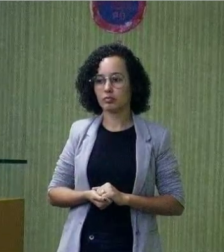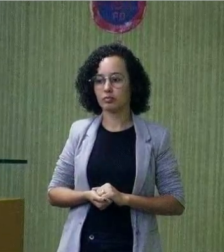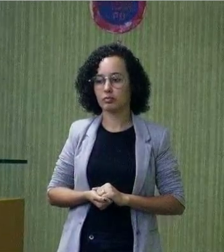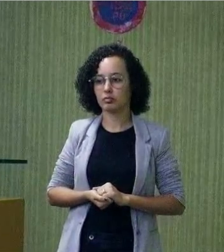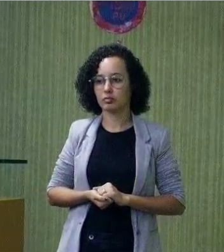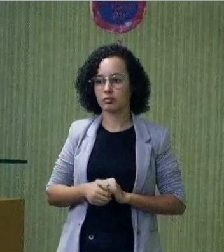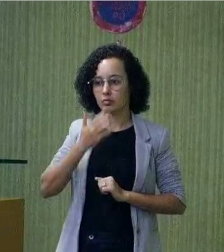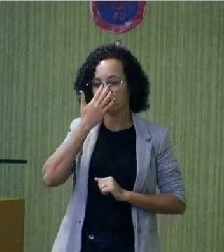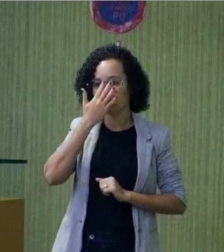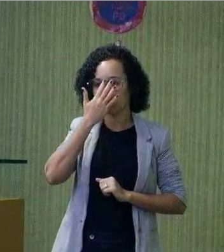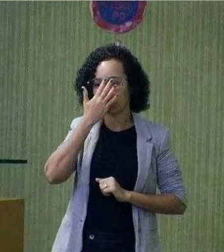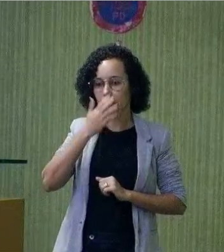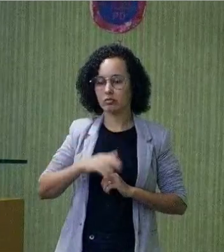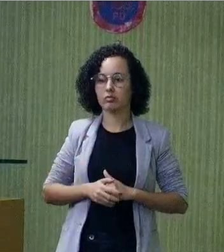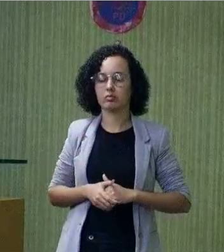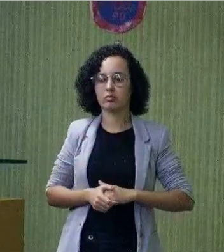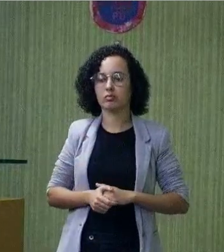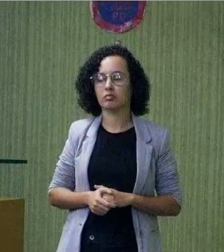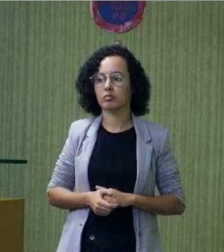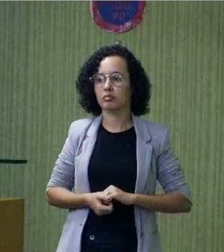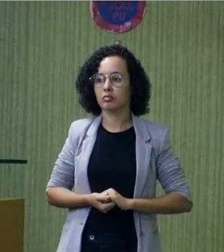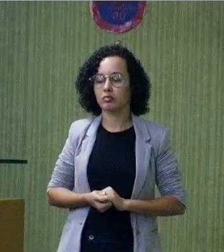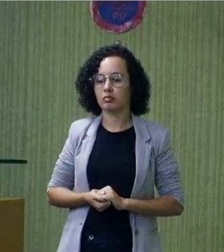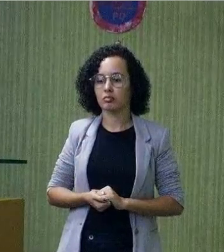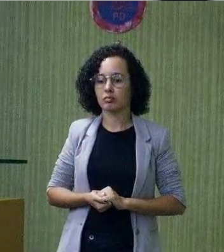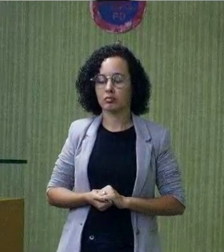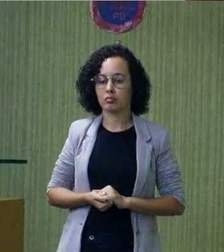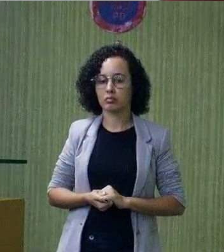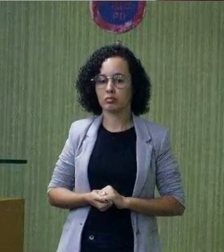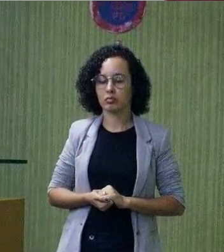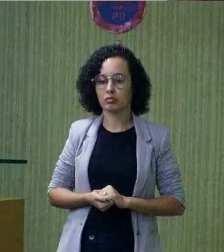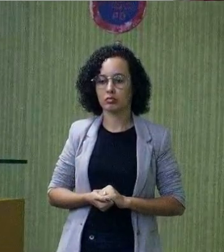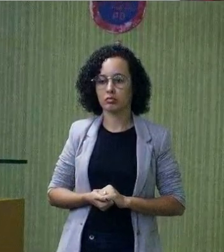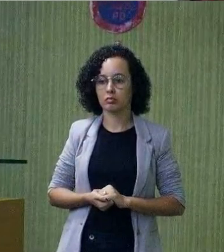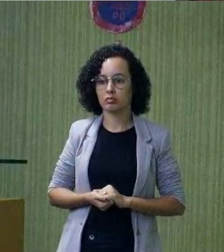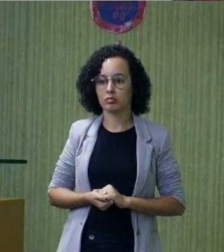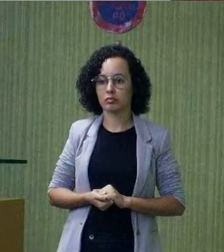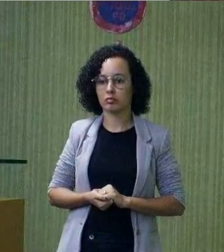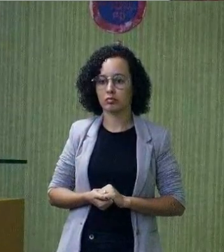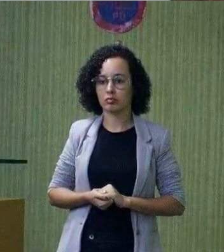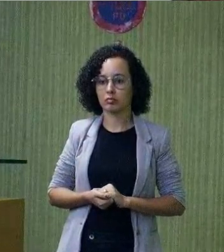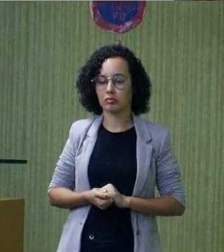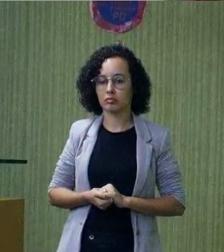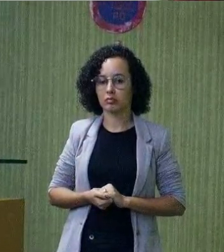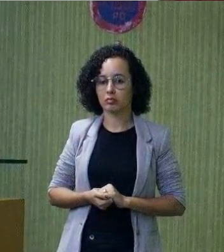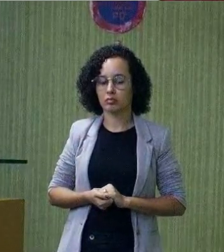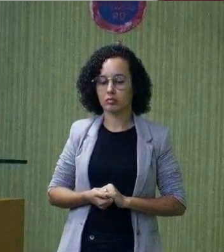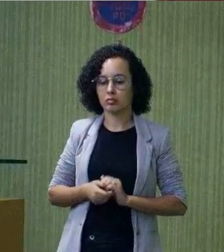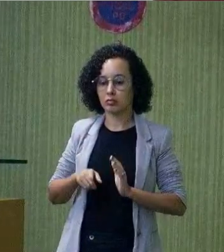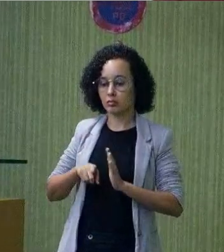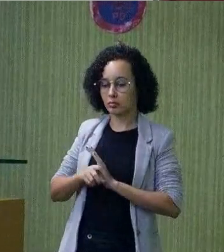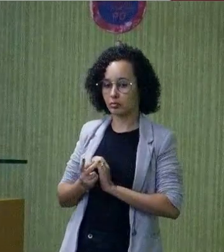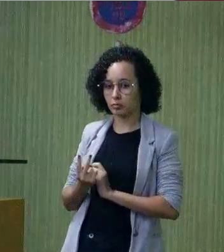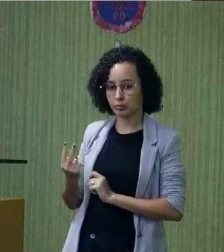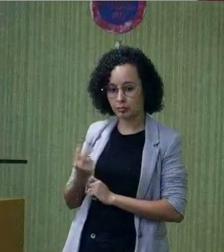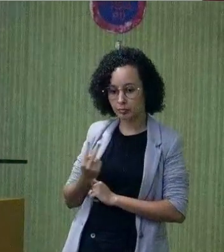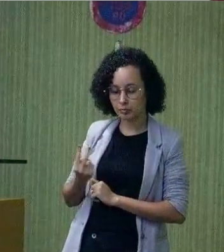eh Doutora pergunta pra Dra delí e Dra Cristiane em relação à